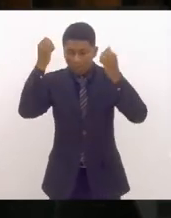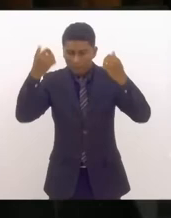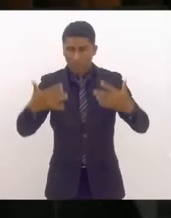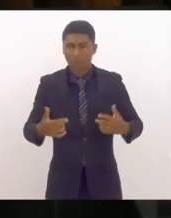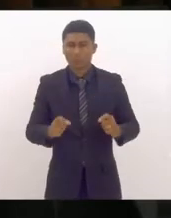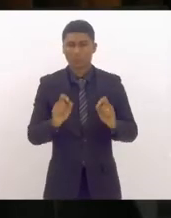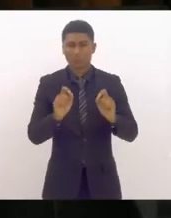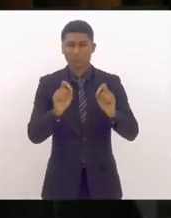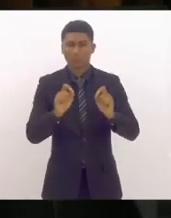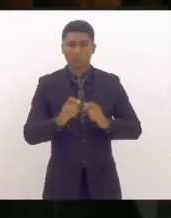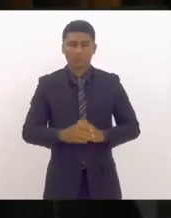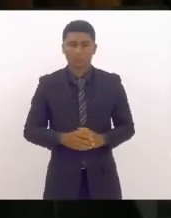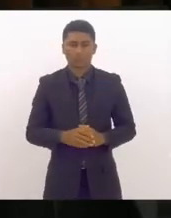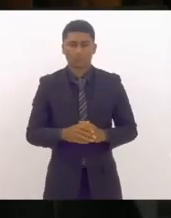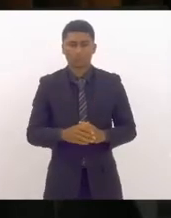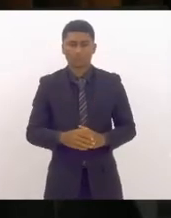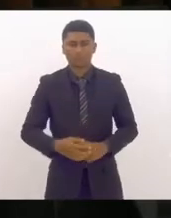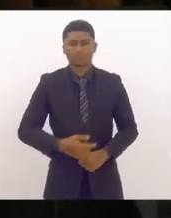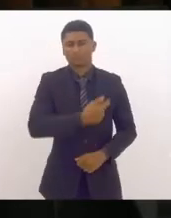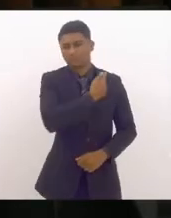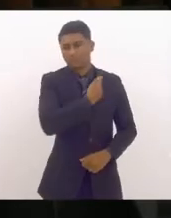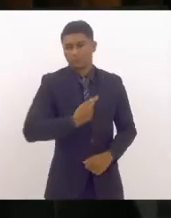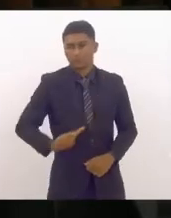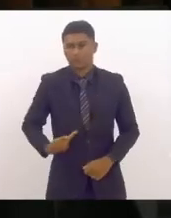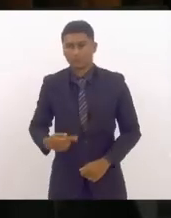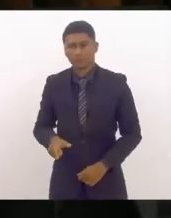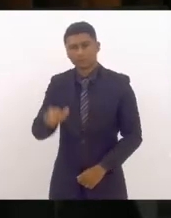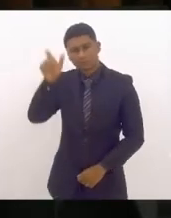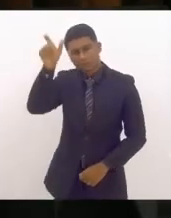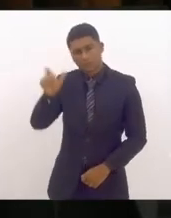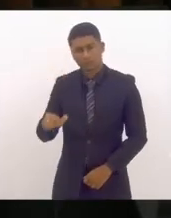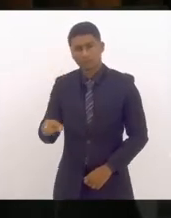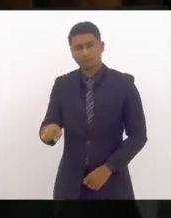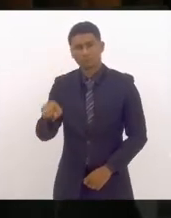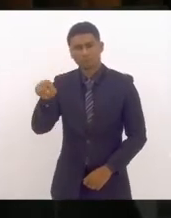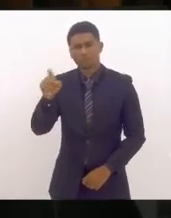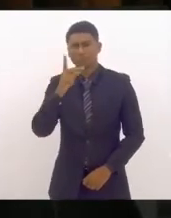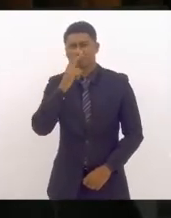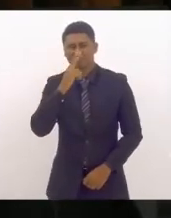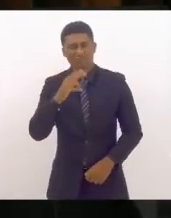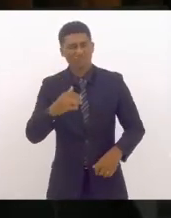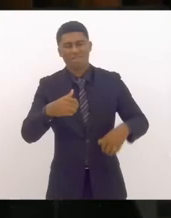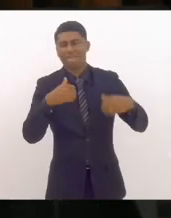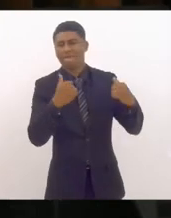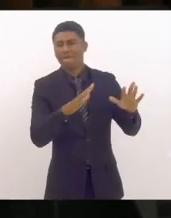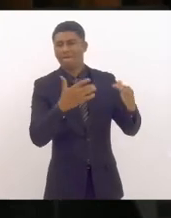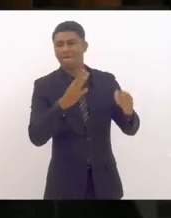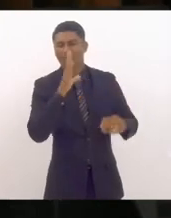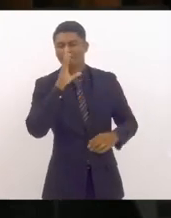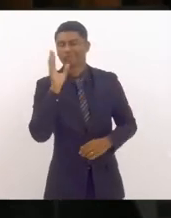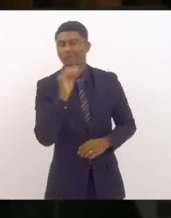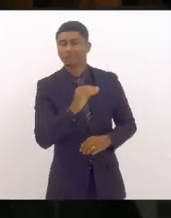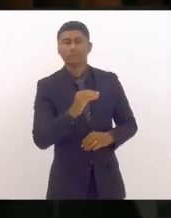o desleixo do governo do Estado que, passado